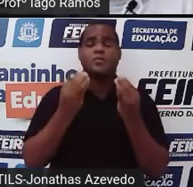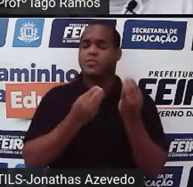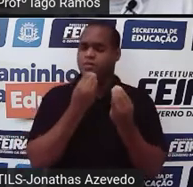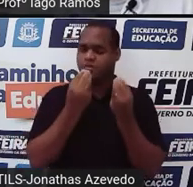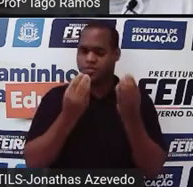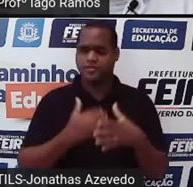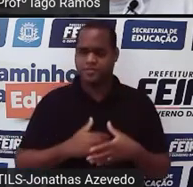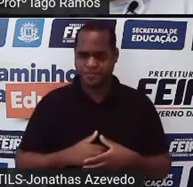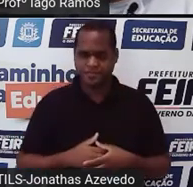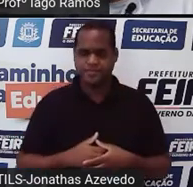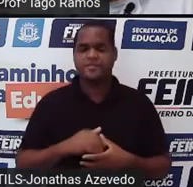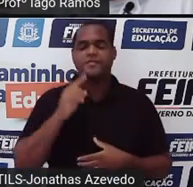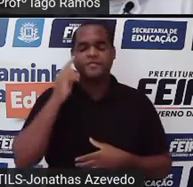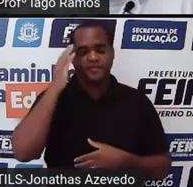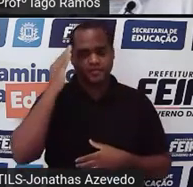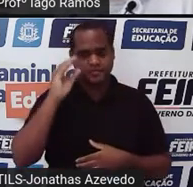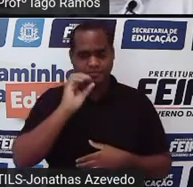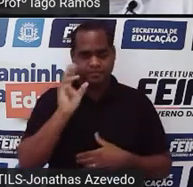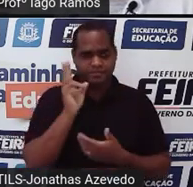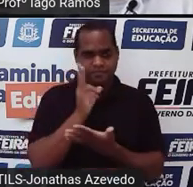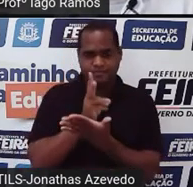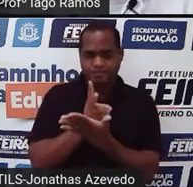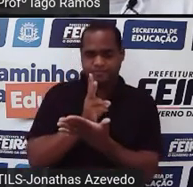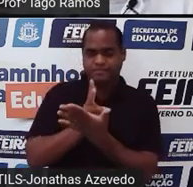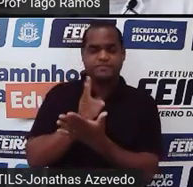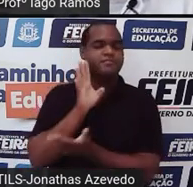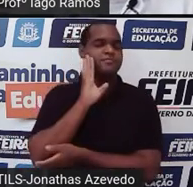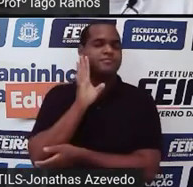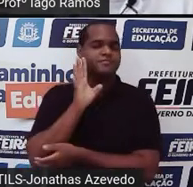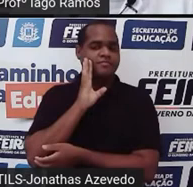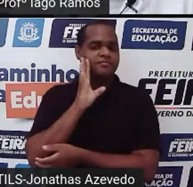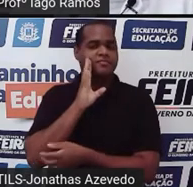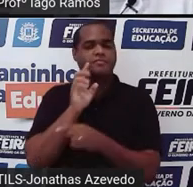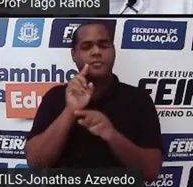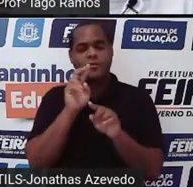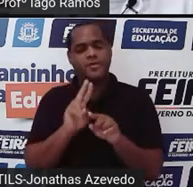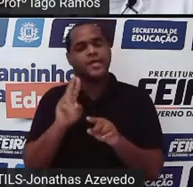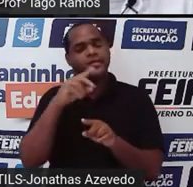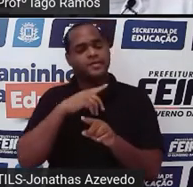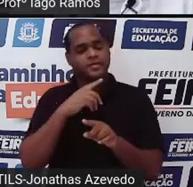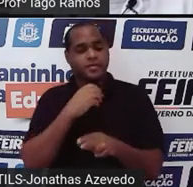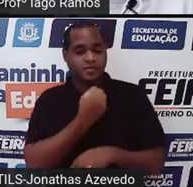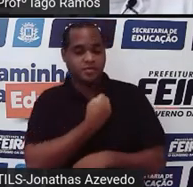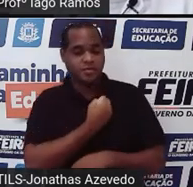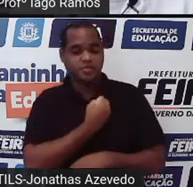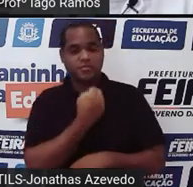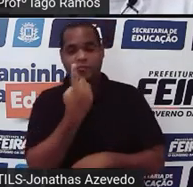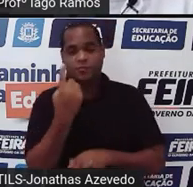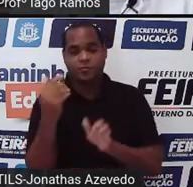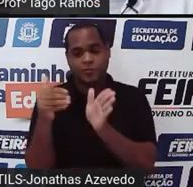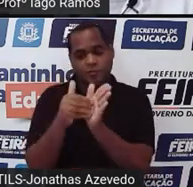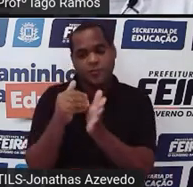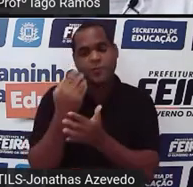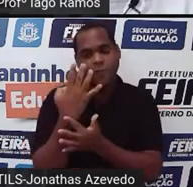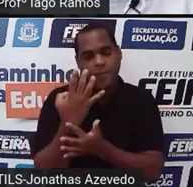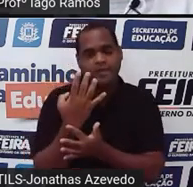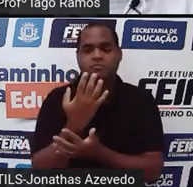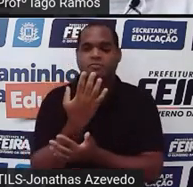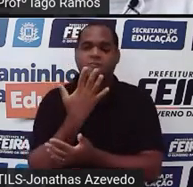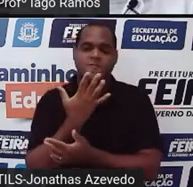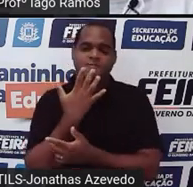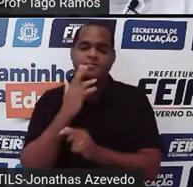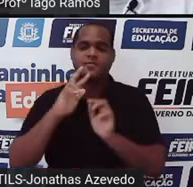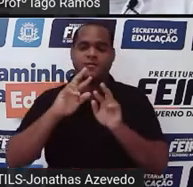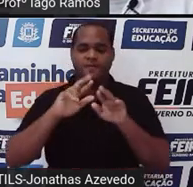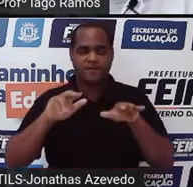Ah tá então a gente sempre pensa nisso usando esses nossos números minhas aqui é em cores